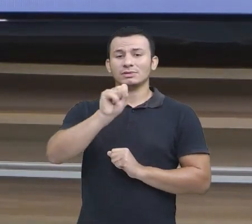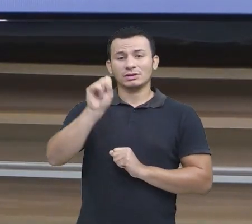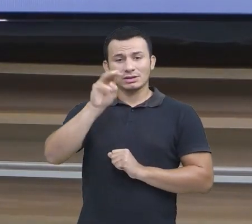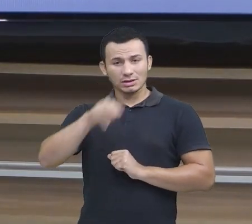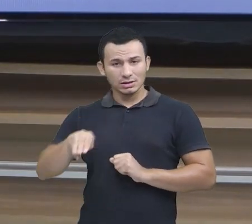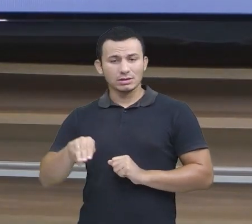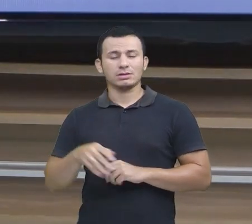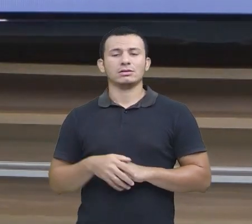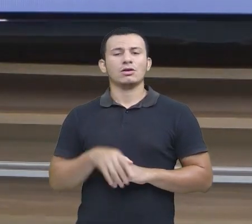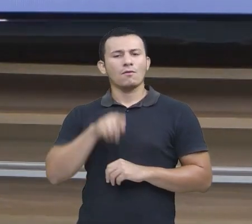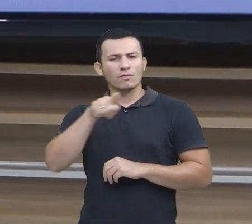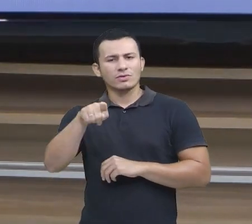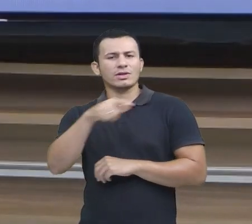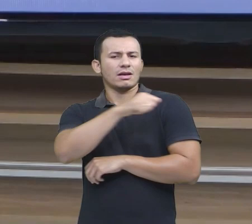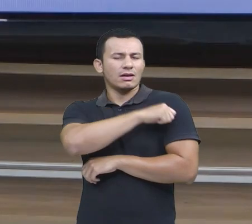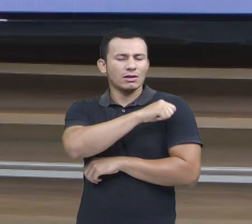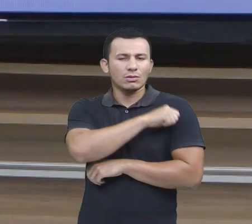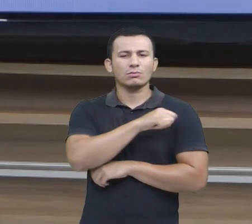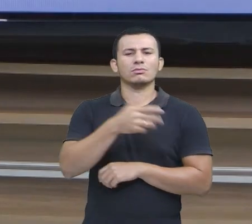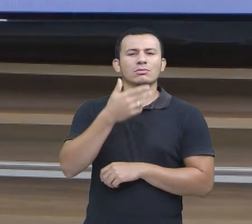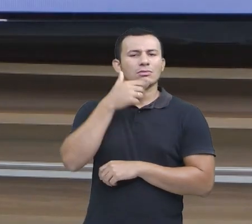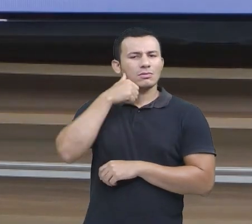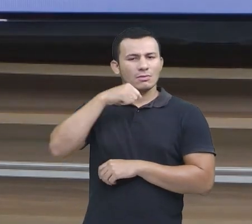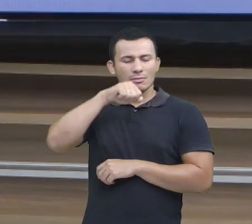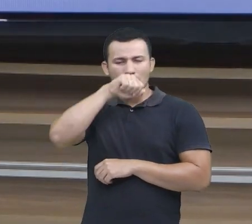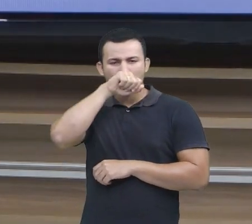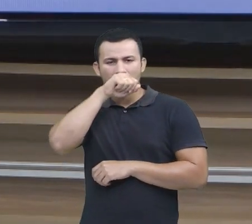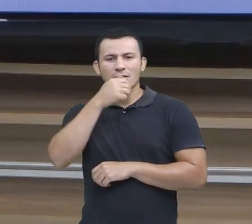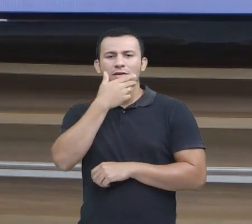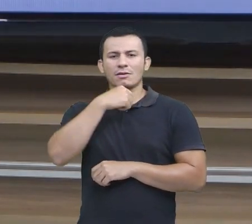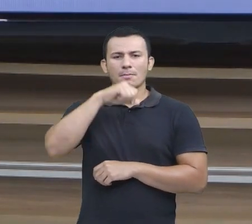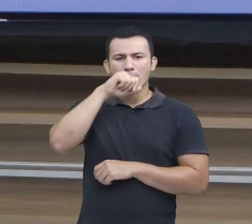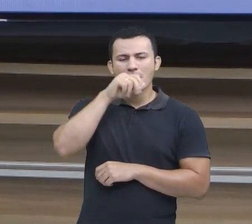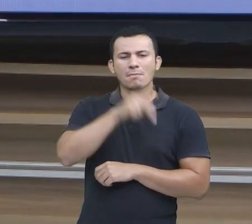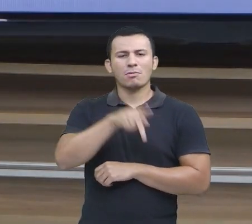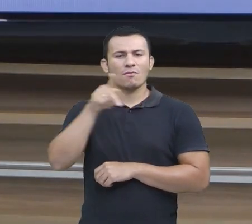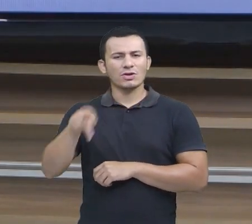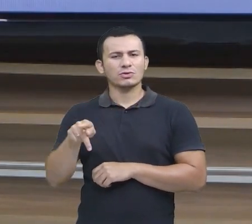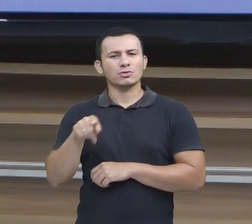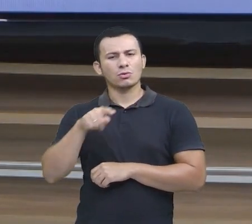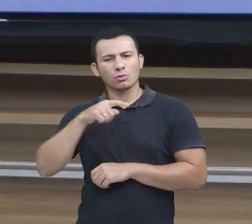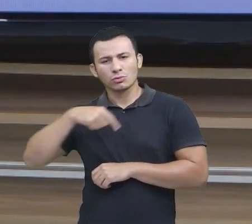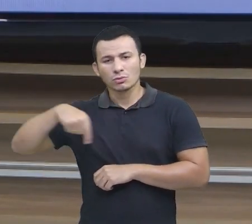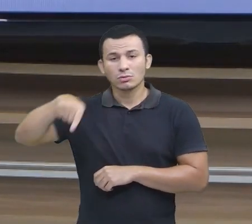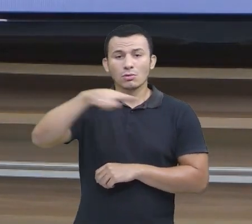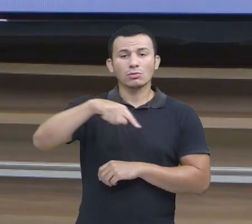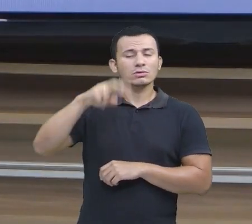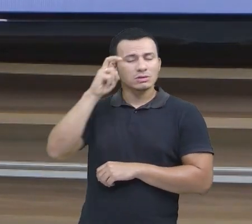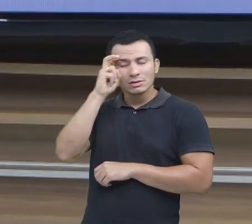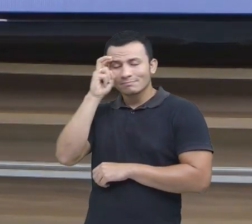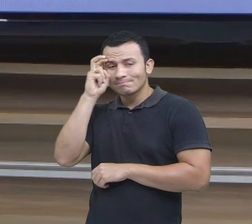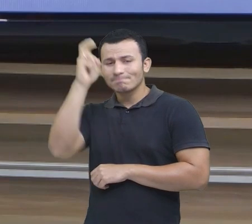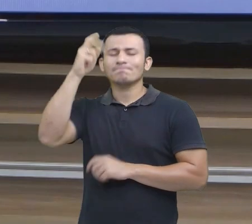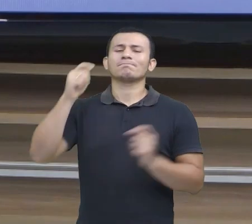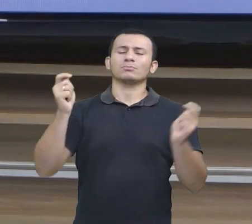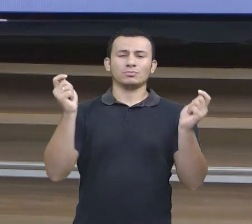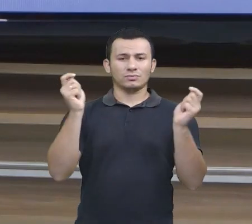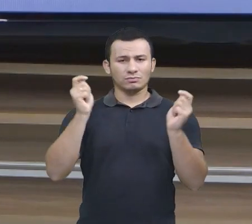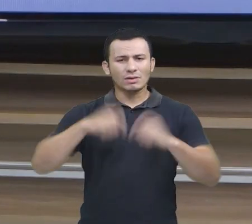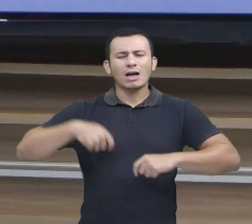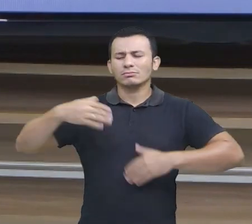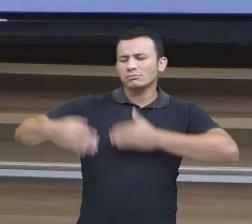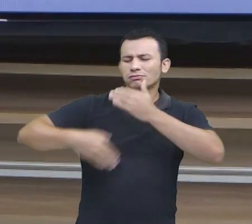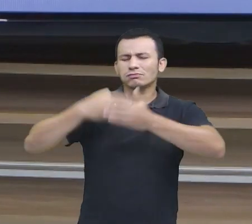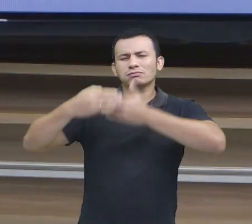pai, você, mãe, você, professor, é muito inteligente. Vocês são capazes de